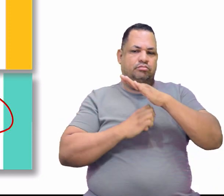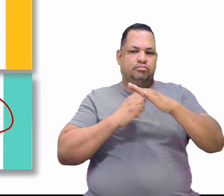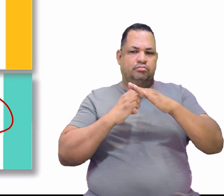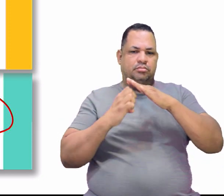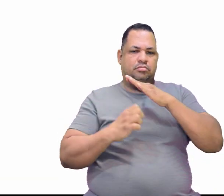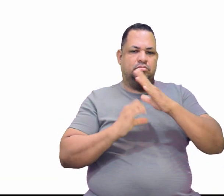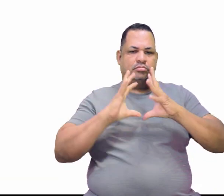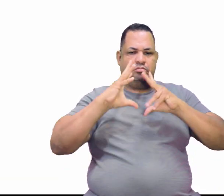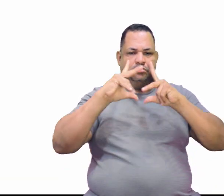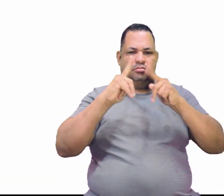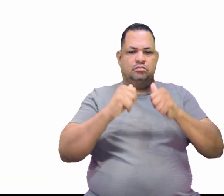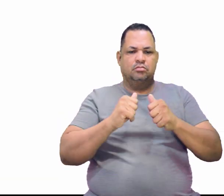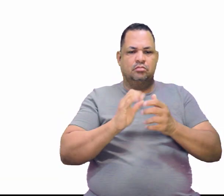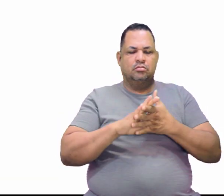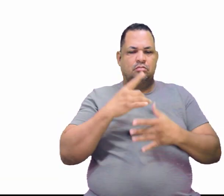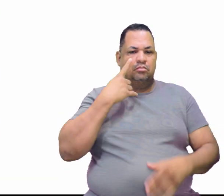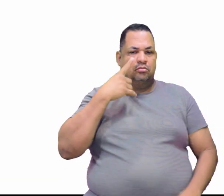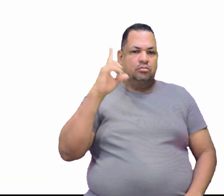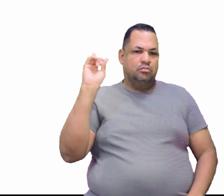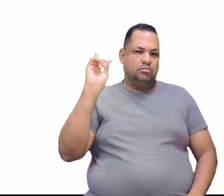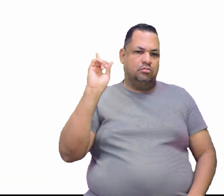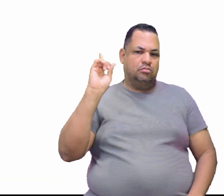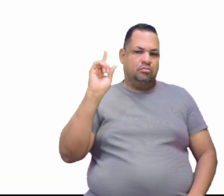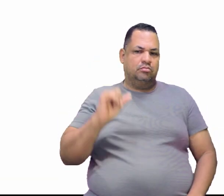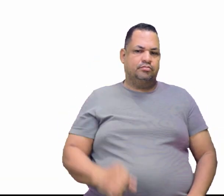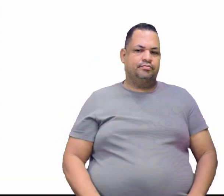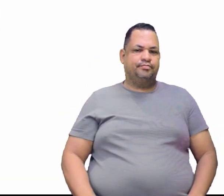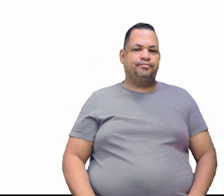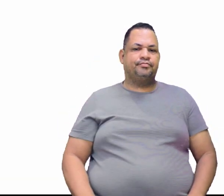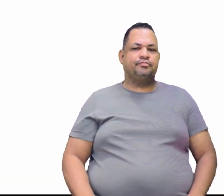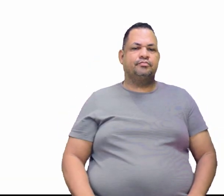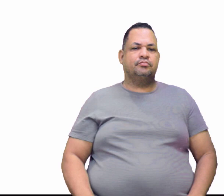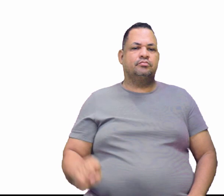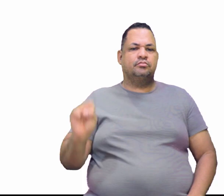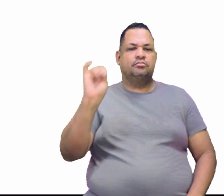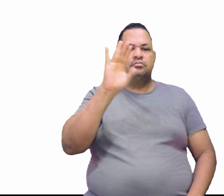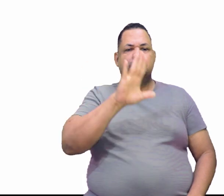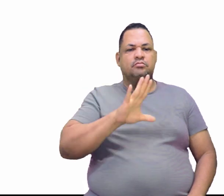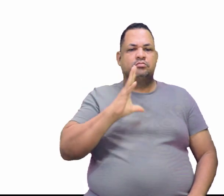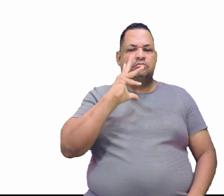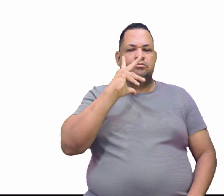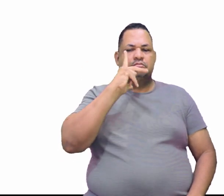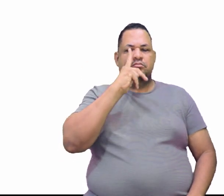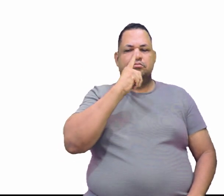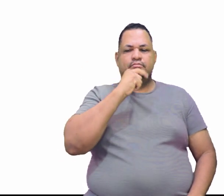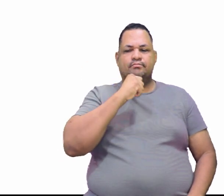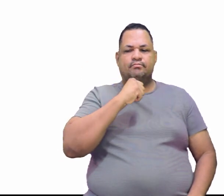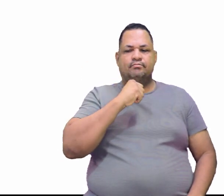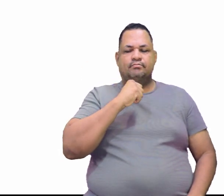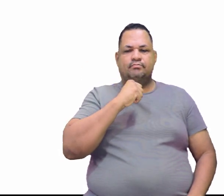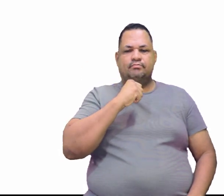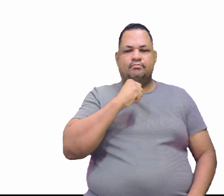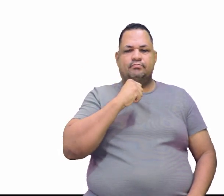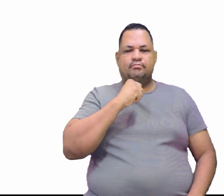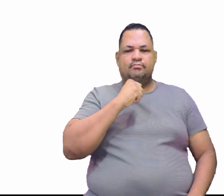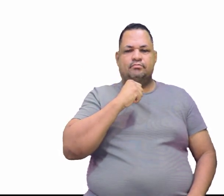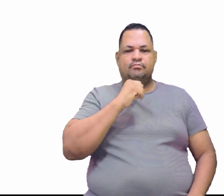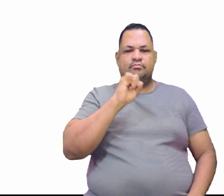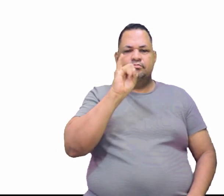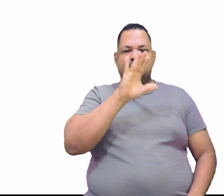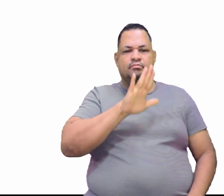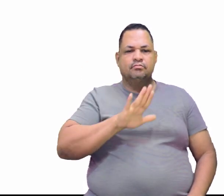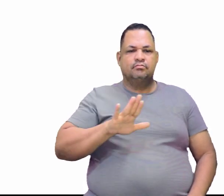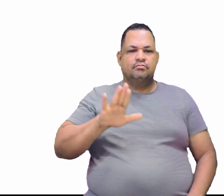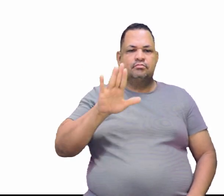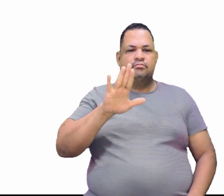total. Bom, então vejamos. Começamos aí com essa imagem lindérrima. Era uma